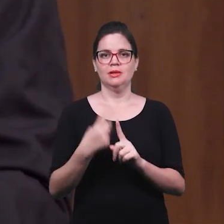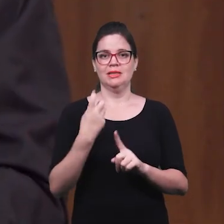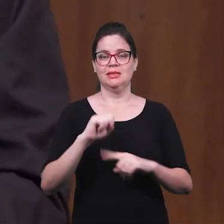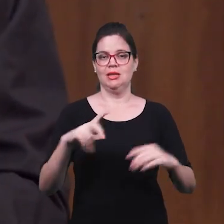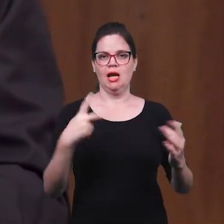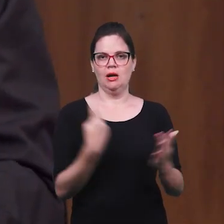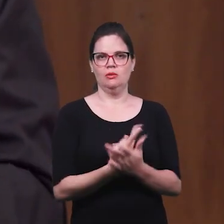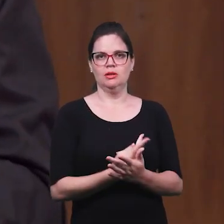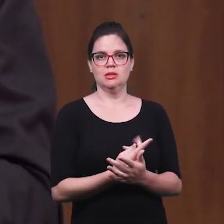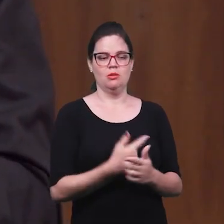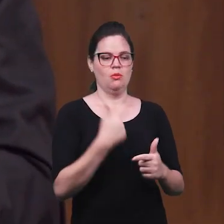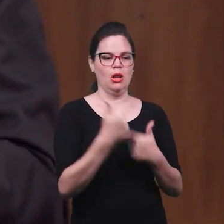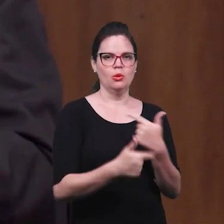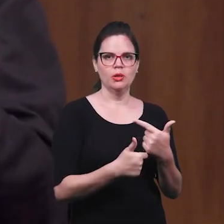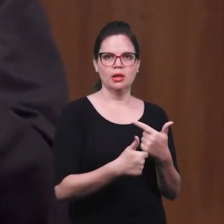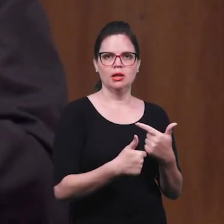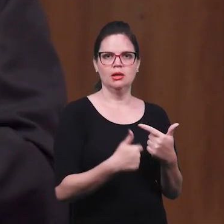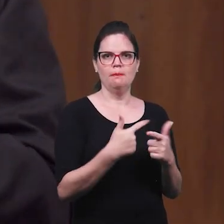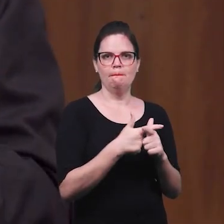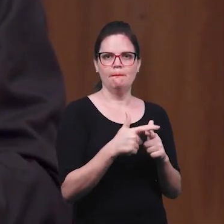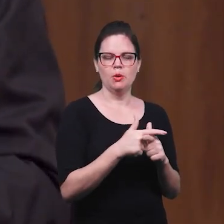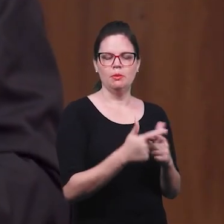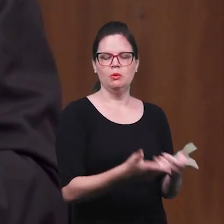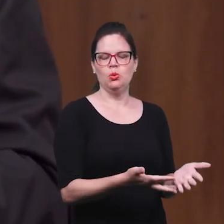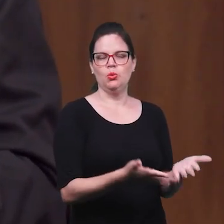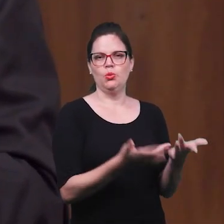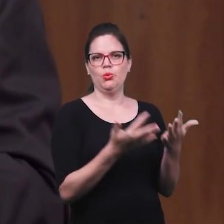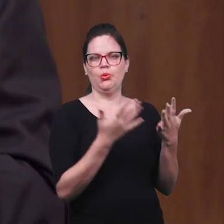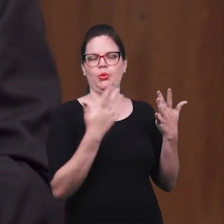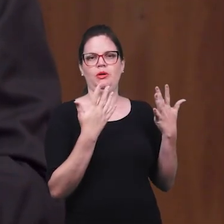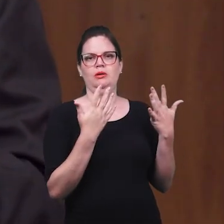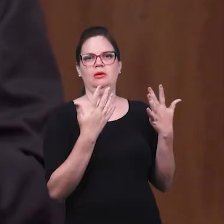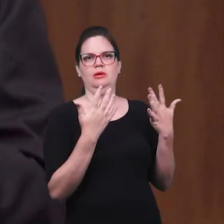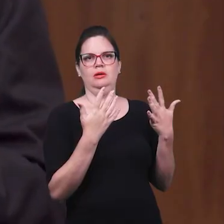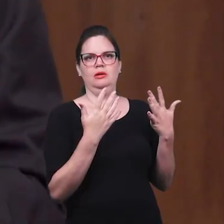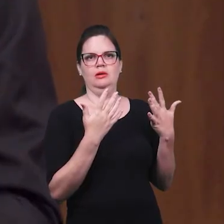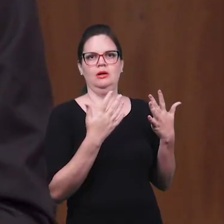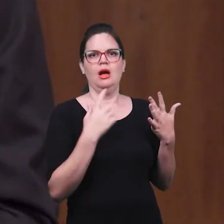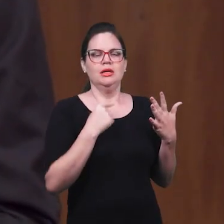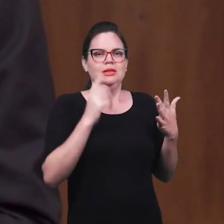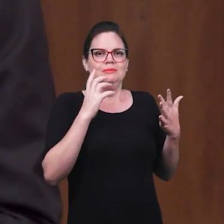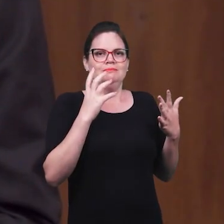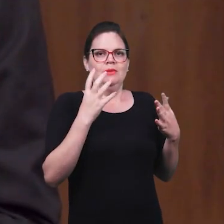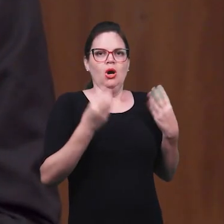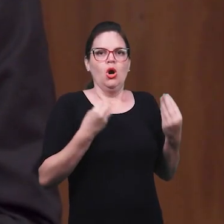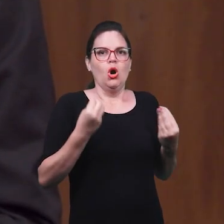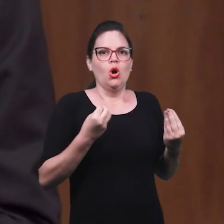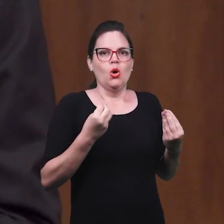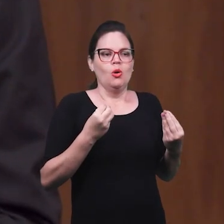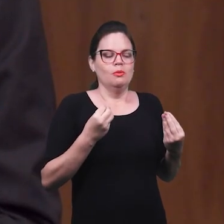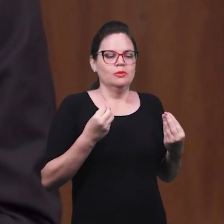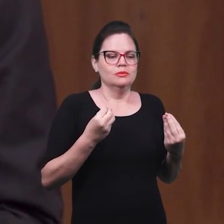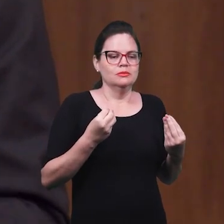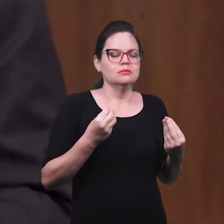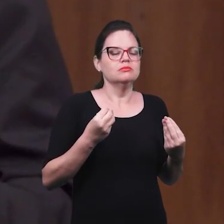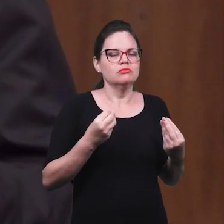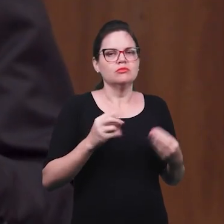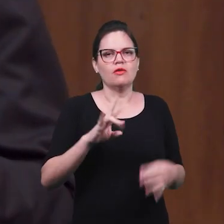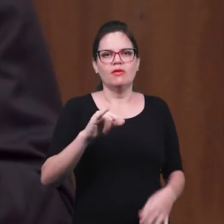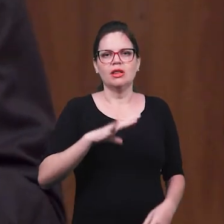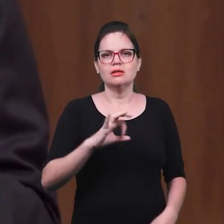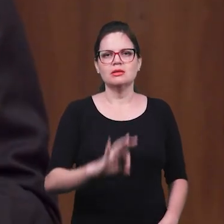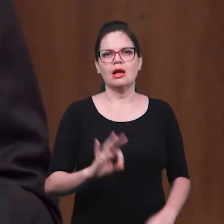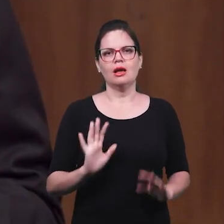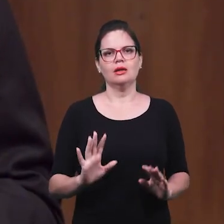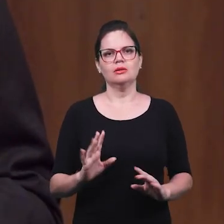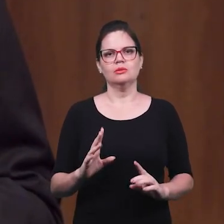tempestade, veio uma luta, que acontece às vezes muito comum acontecer conosco. Você começa a duvidar. Será que vai dar certo? Quando